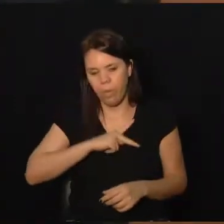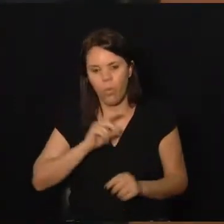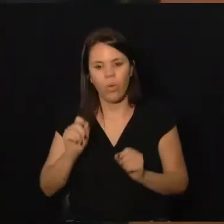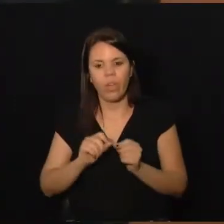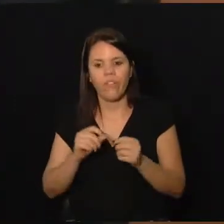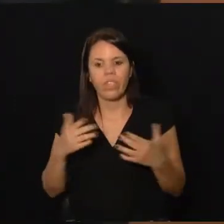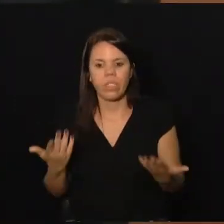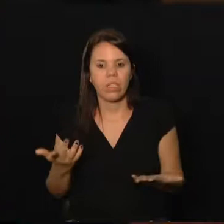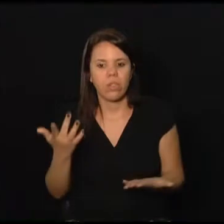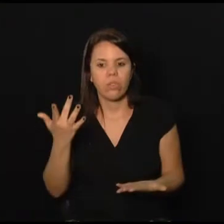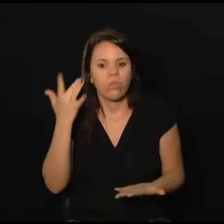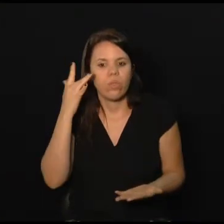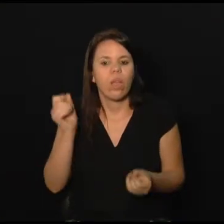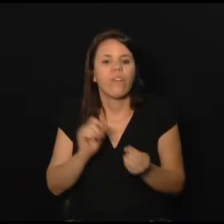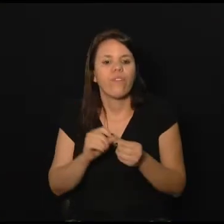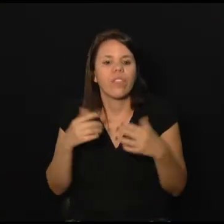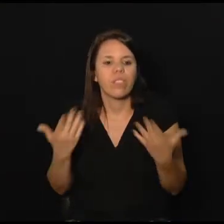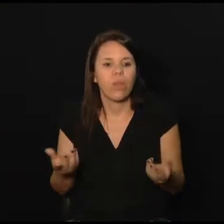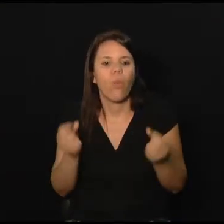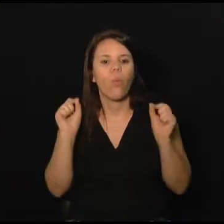fazer quando não se tem o que fazer?